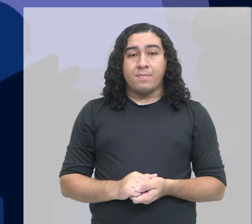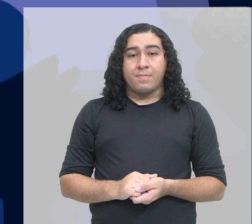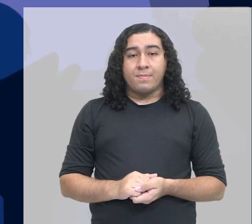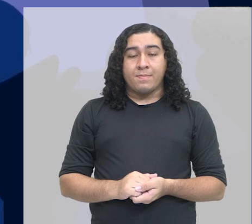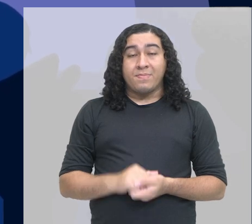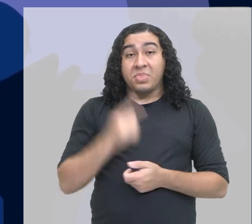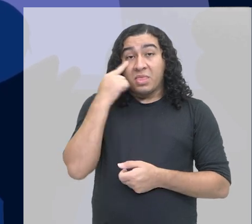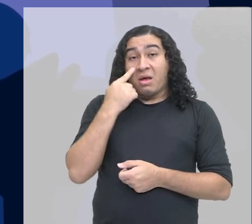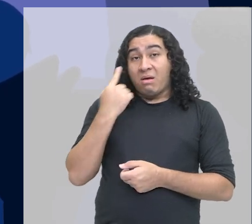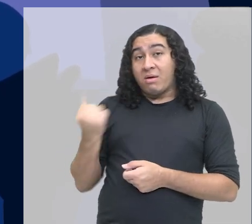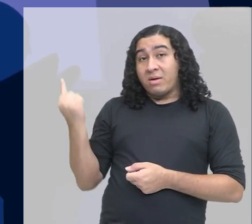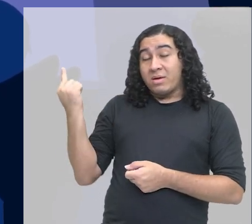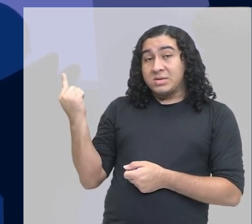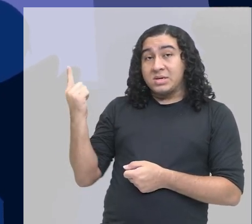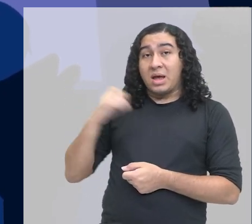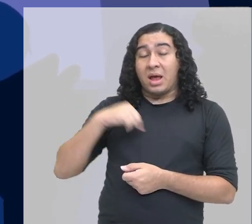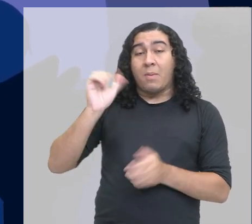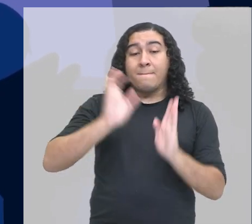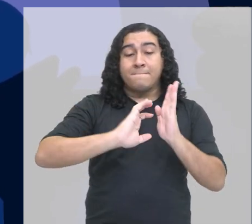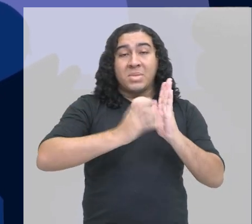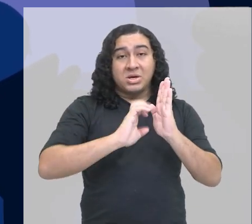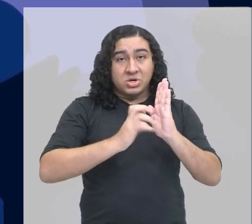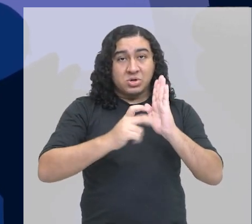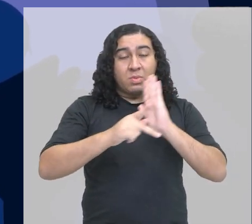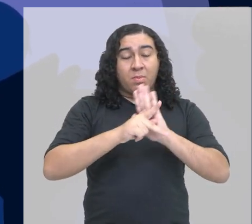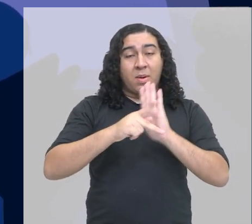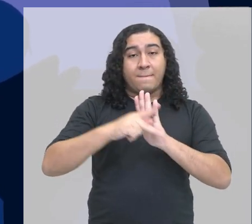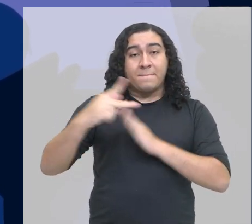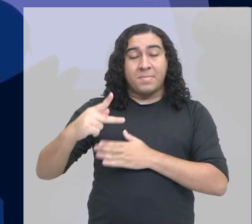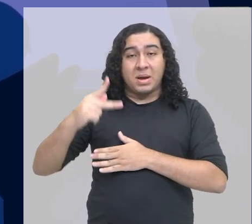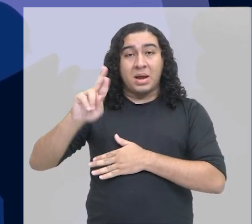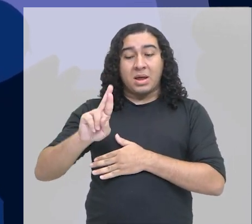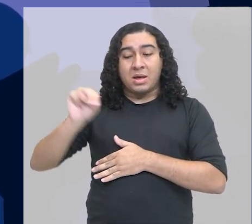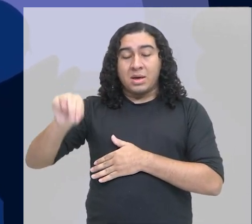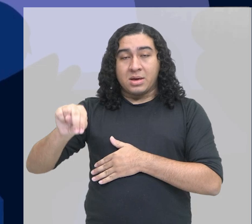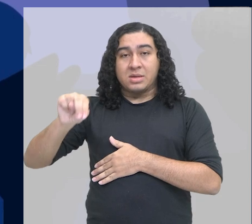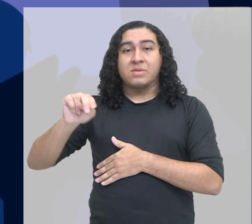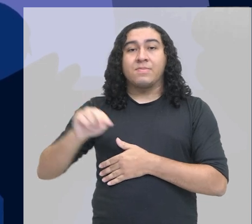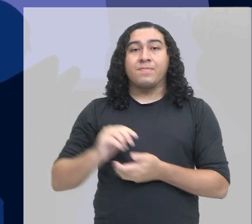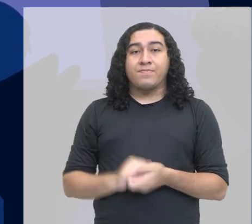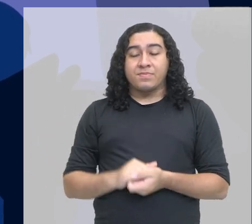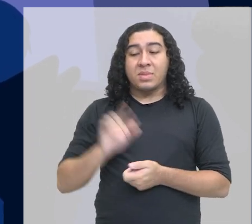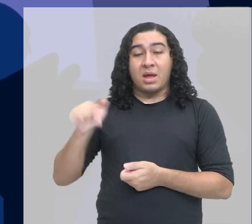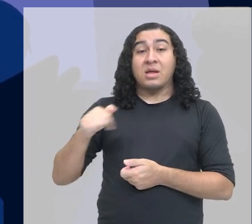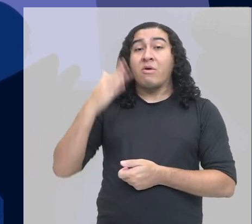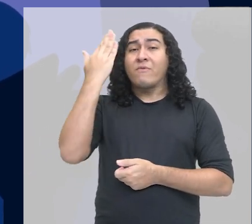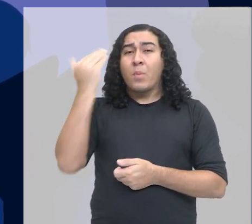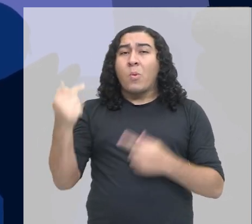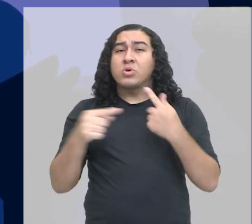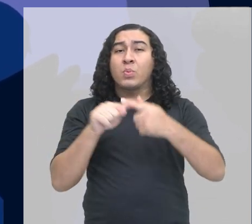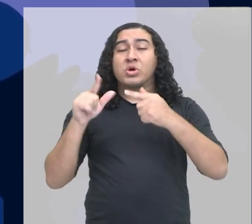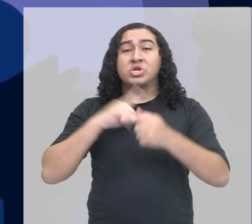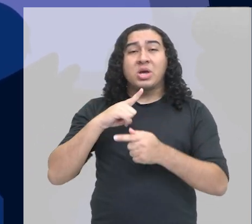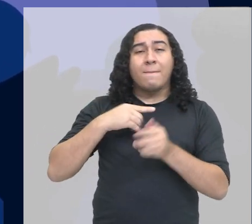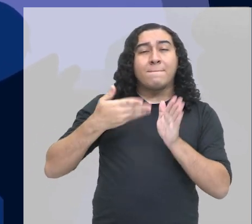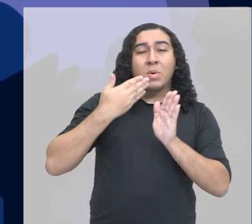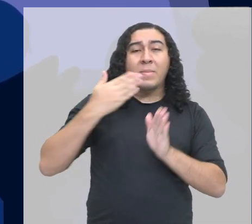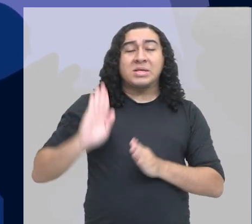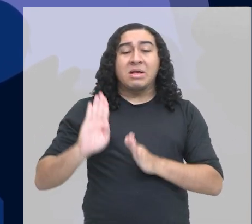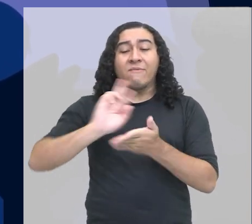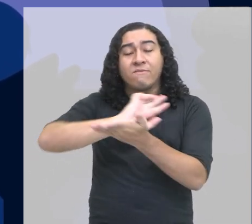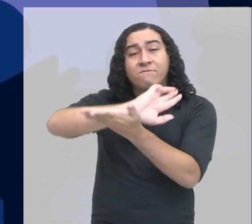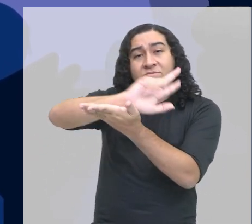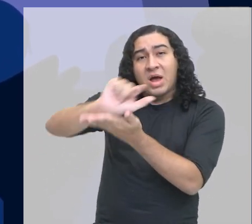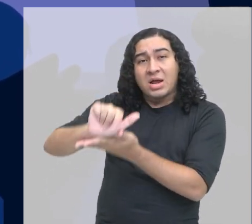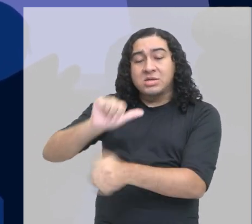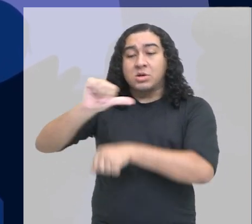Fernando Collor de Mello, do Partido da Reconstrução Nacional PRN, era conhecido por suas promessas de modernizar a economia